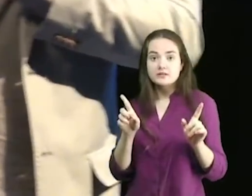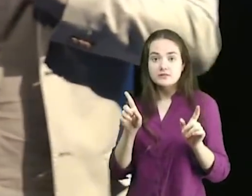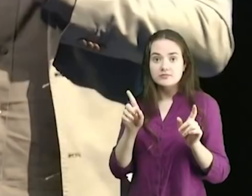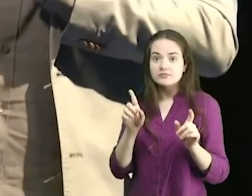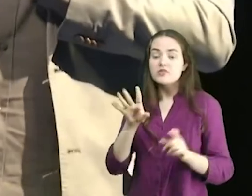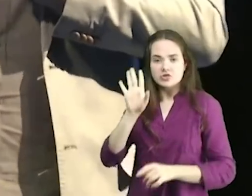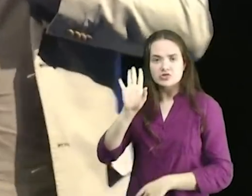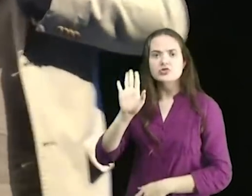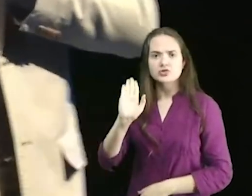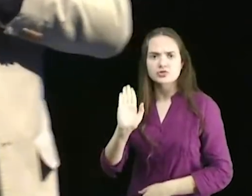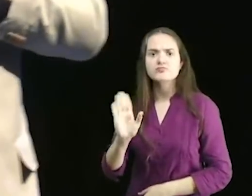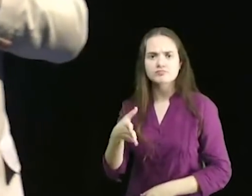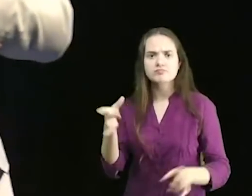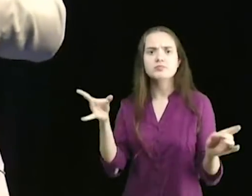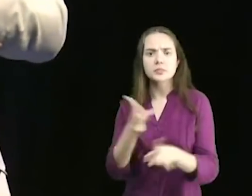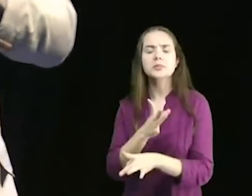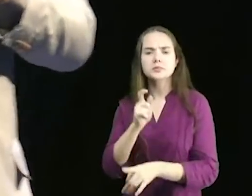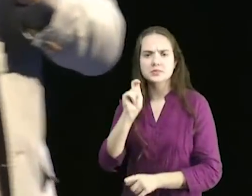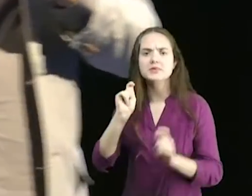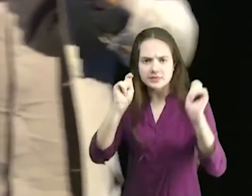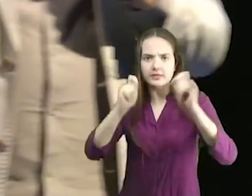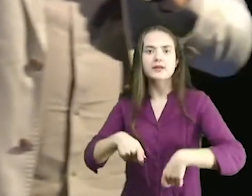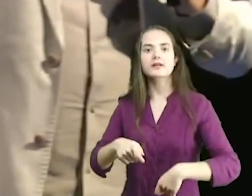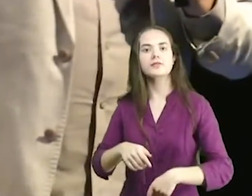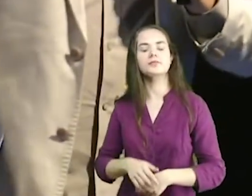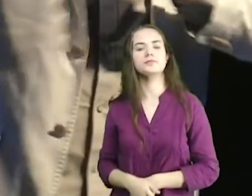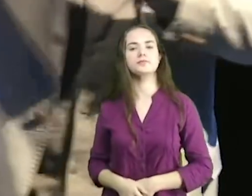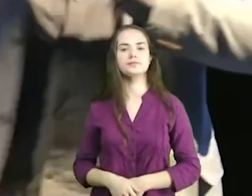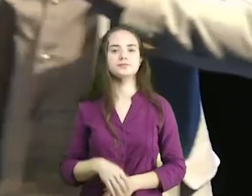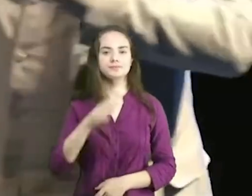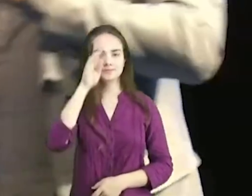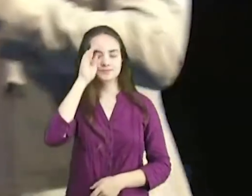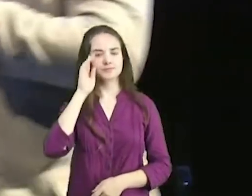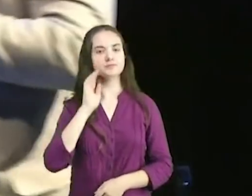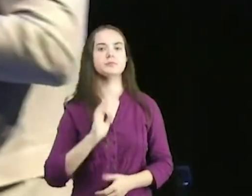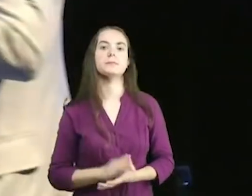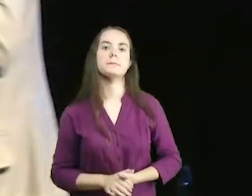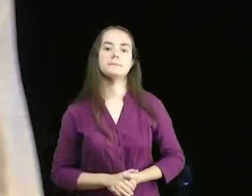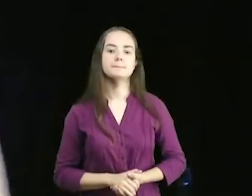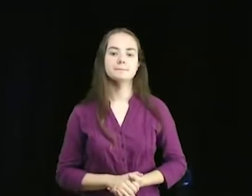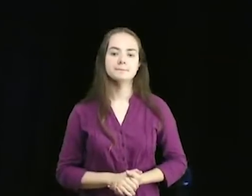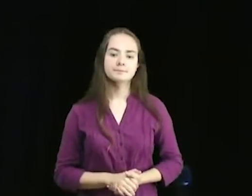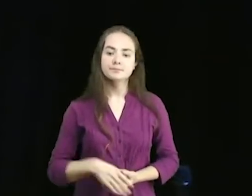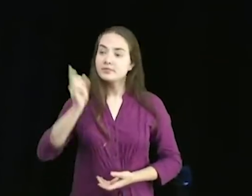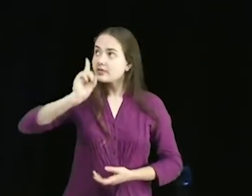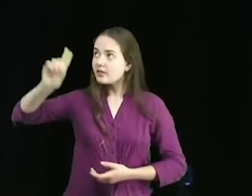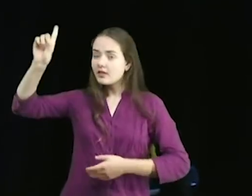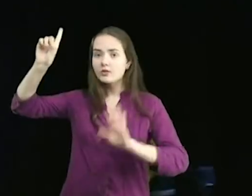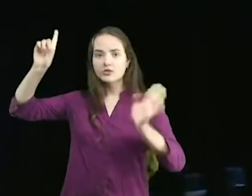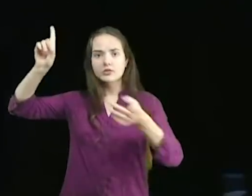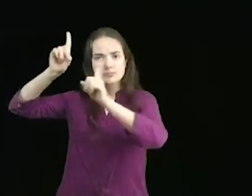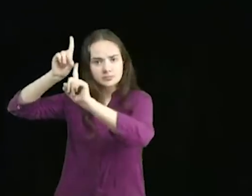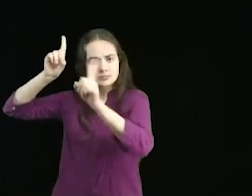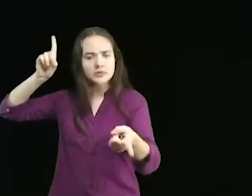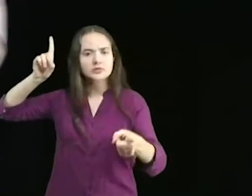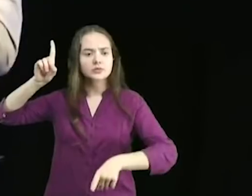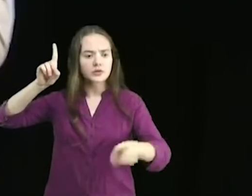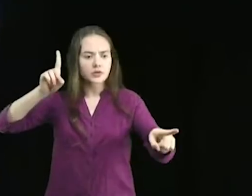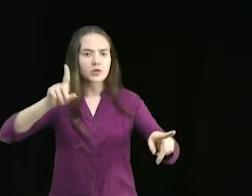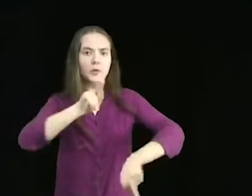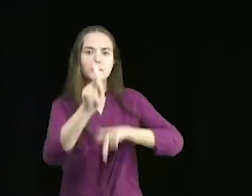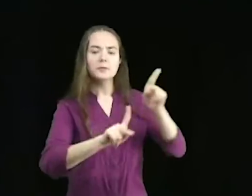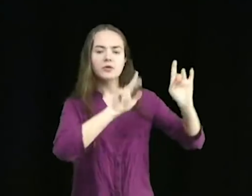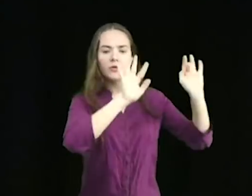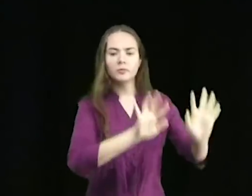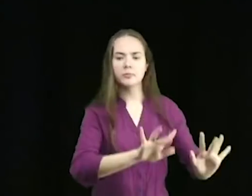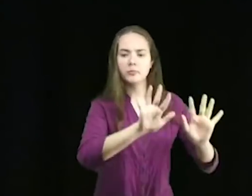Tem uma vara. Toca na água que o mar vai abrir. Porque clamas a mim, eu já não te dei a ordem. Diga ao povo que marche. E aí quando ele